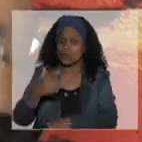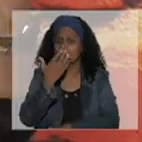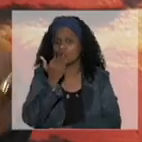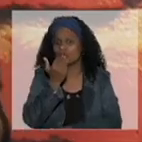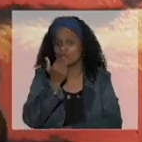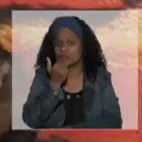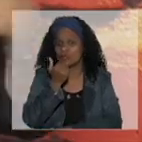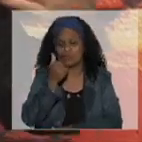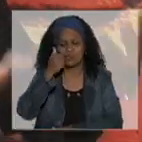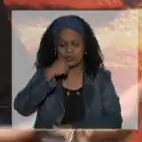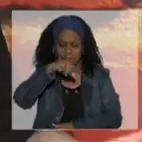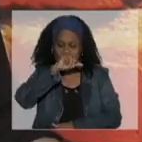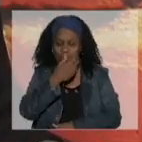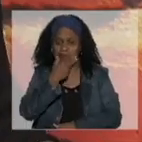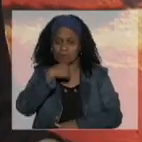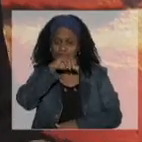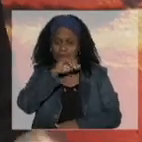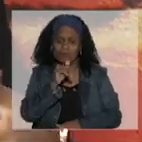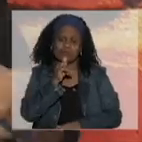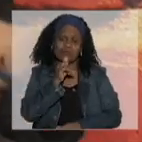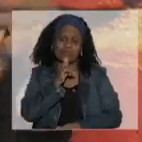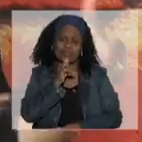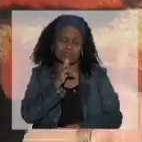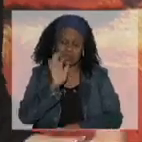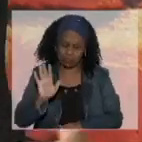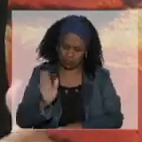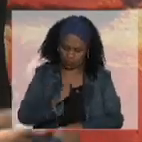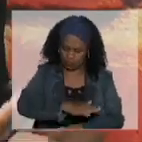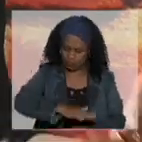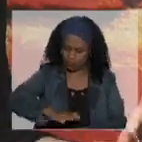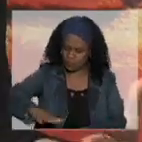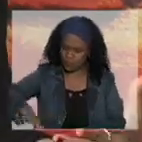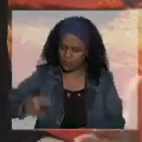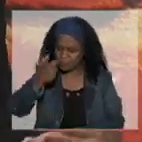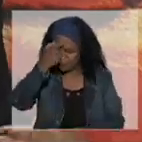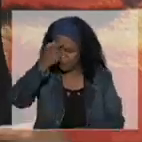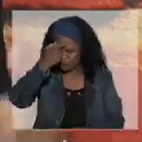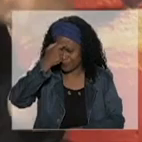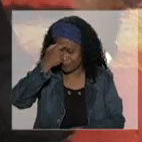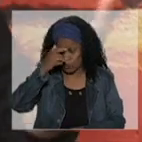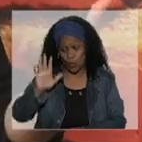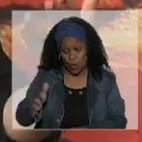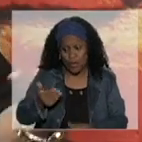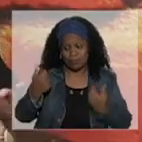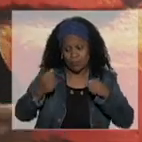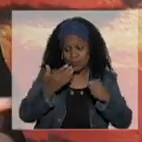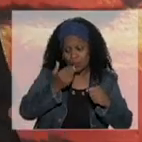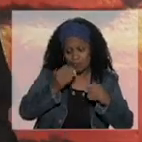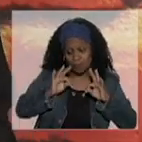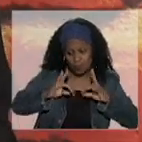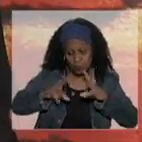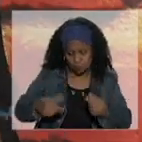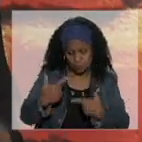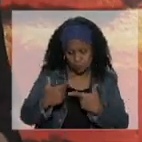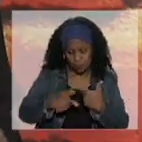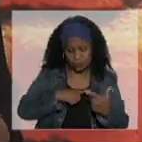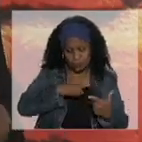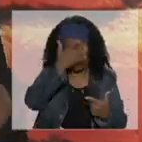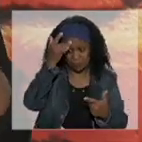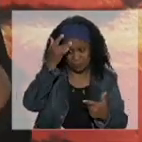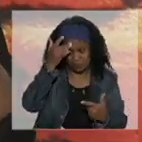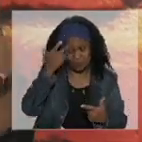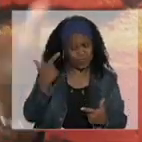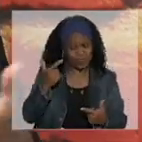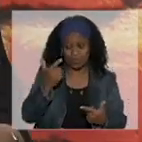bem alto os pais darem exemplo aos filhos né há desde criança trabalhar essa consciência de que tem gente passando por situações precárias